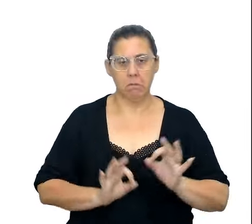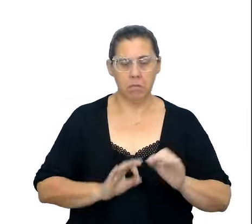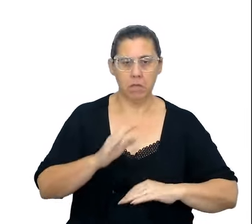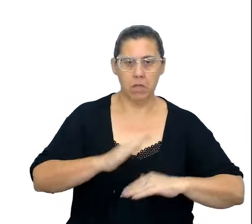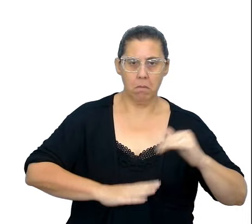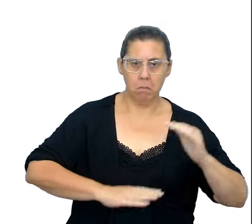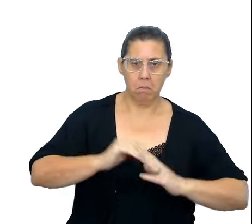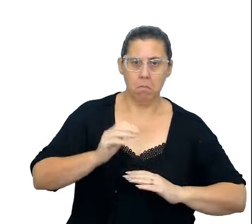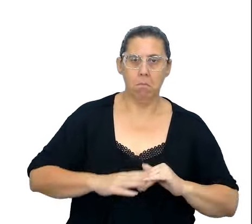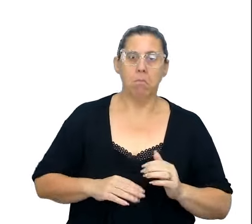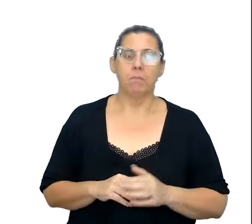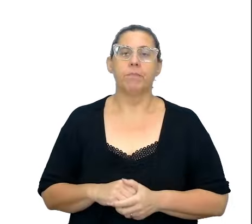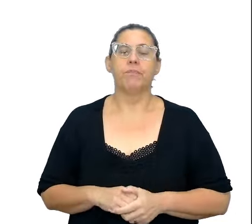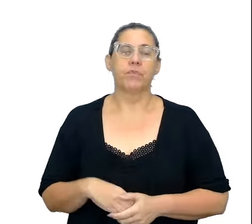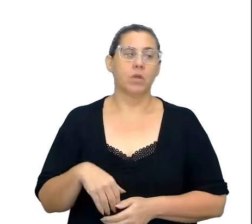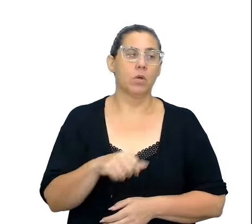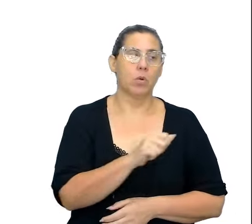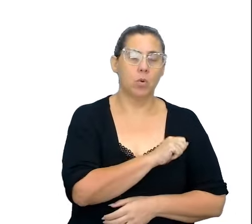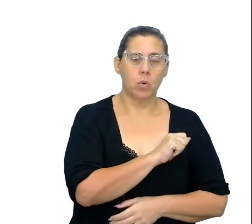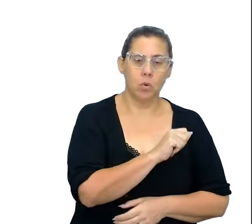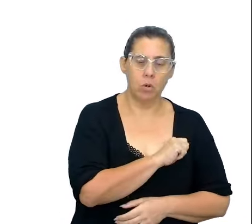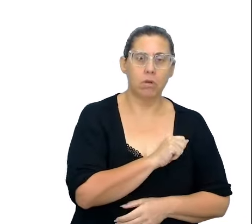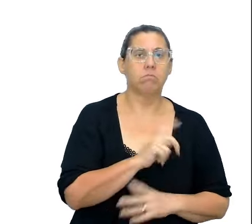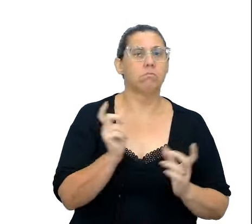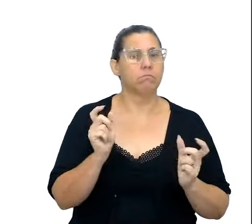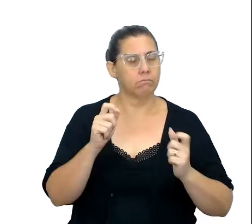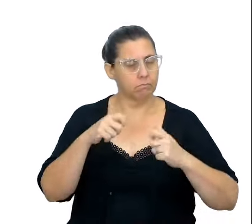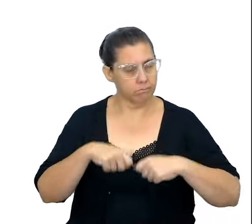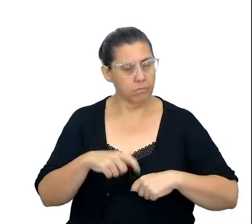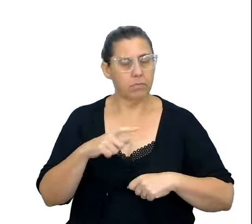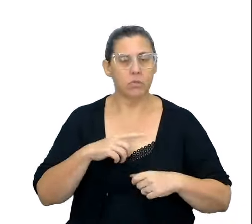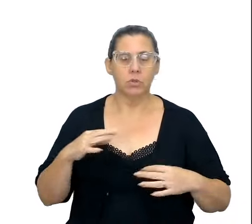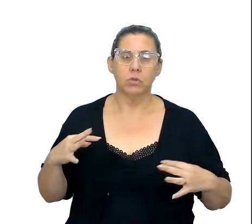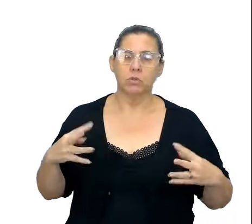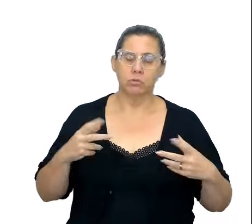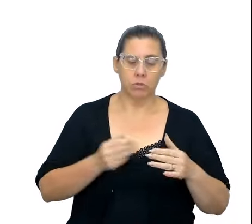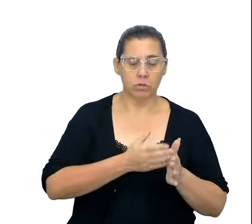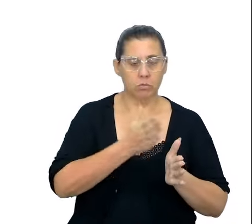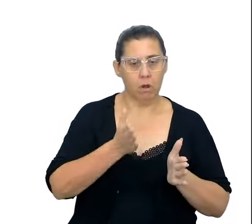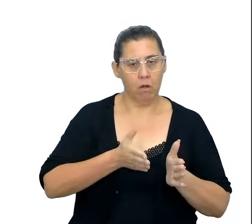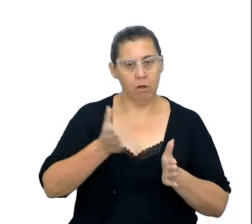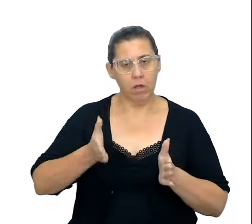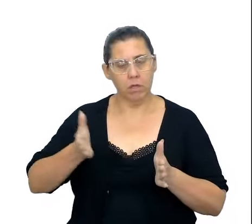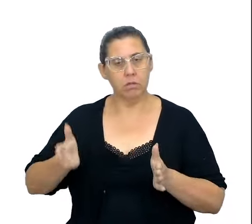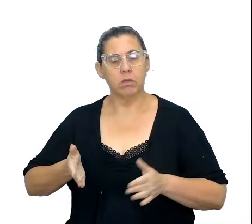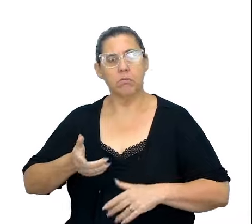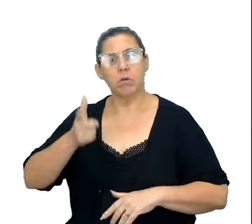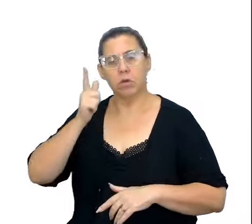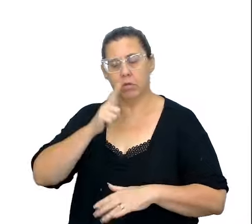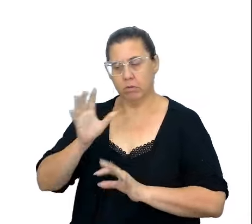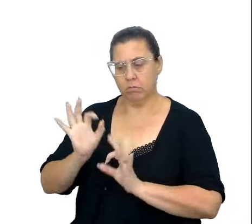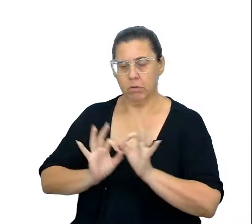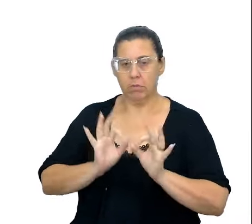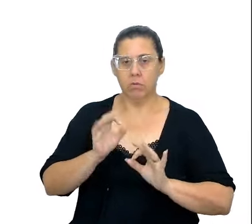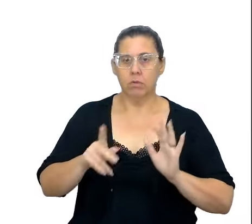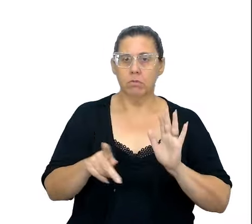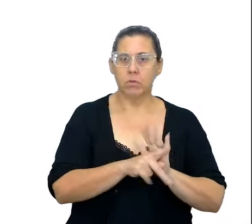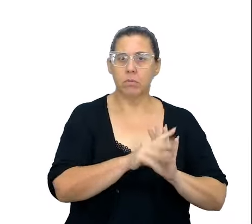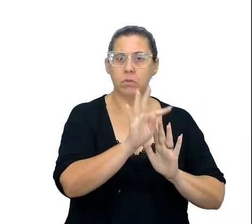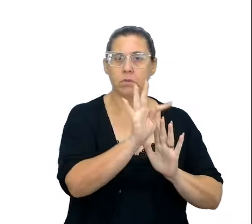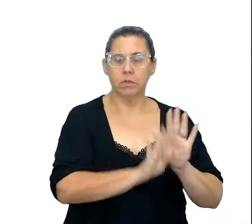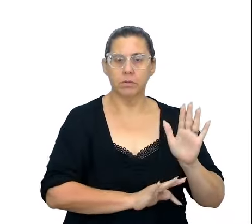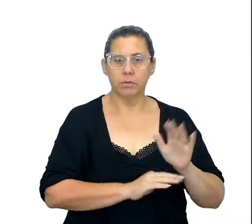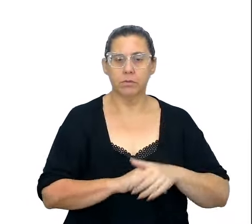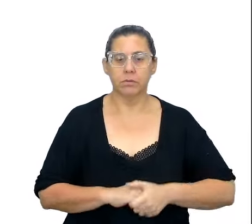escrita, que vai proporcionar ao estudante, no final da sequência, todos os recursos necessários para que ele possa produzir o seu próprio texto,